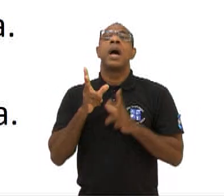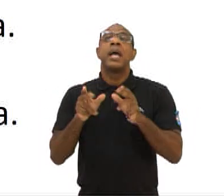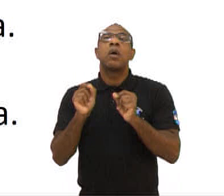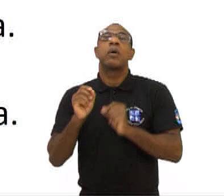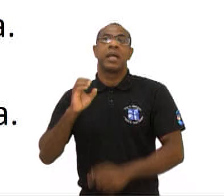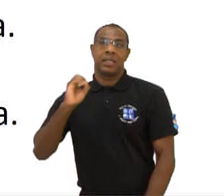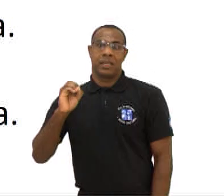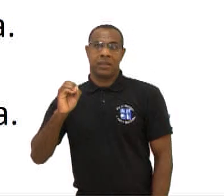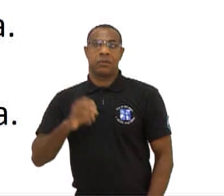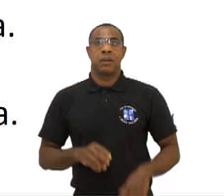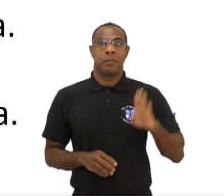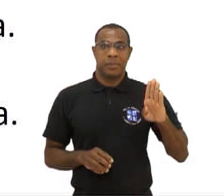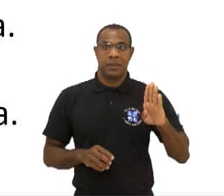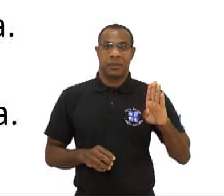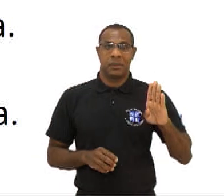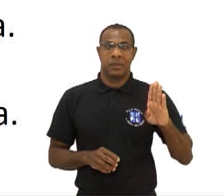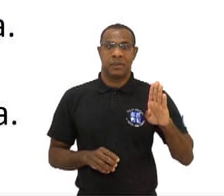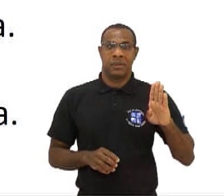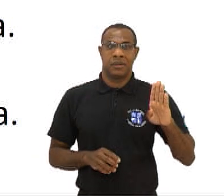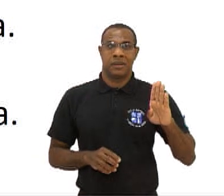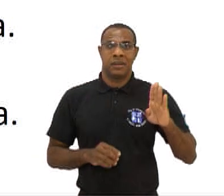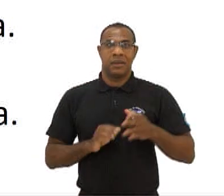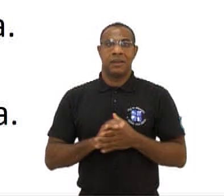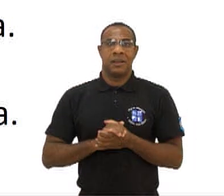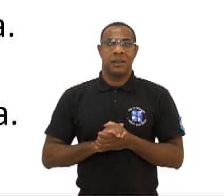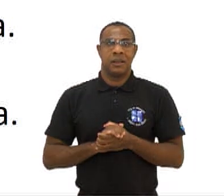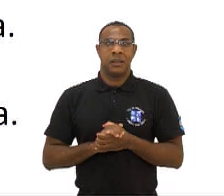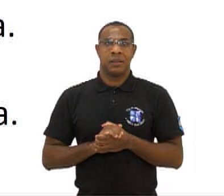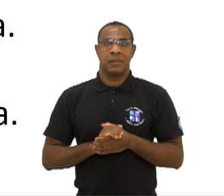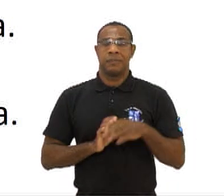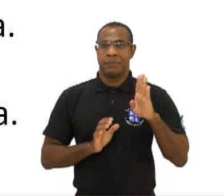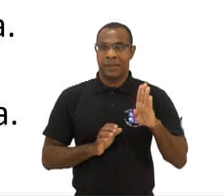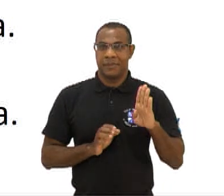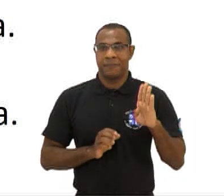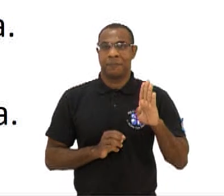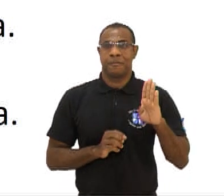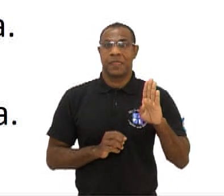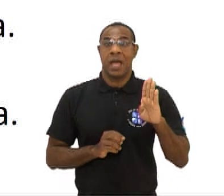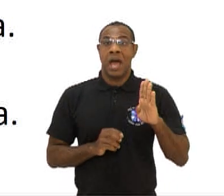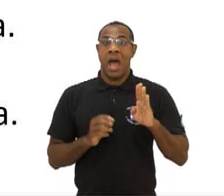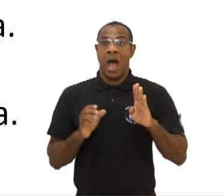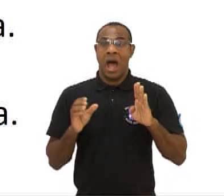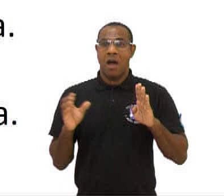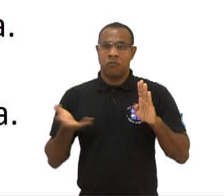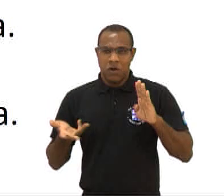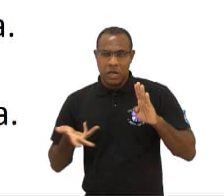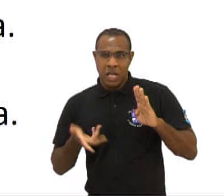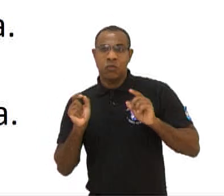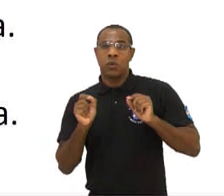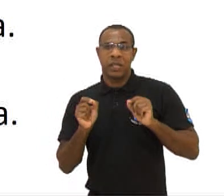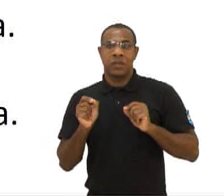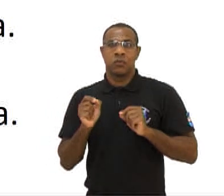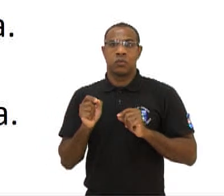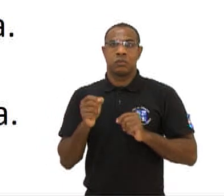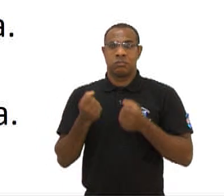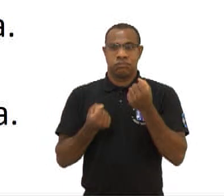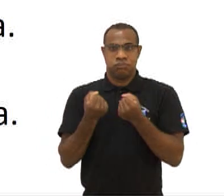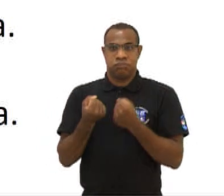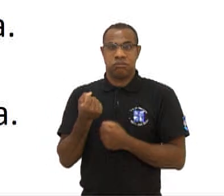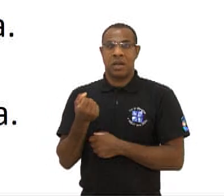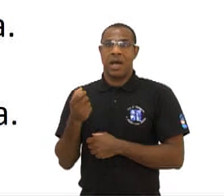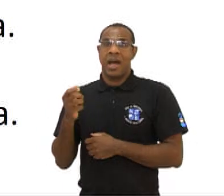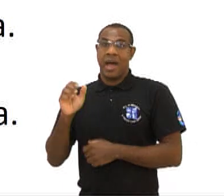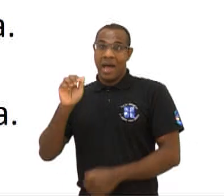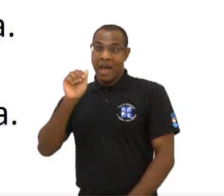maior que 0. O carrinho A não se move. B, a velocidade do carrinho A, né,